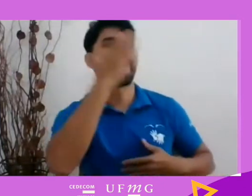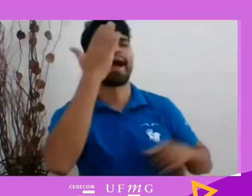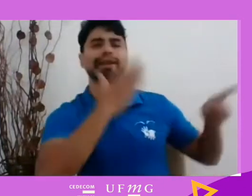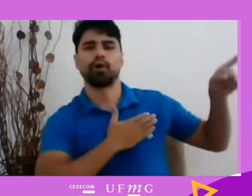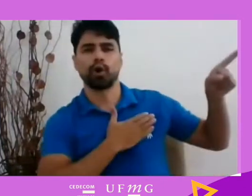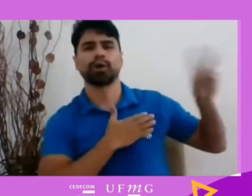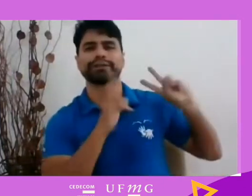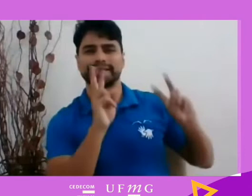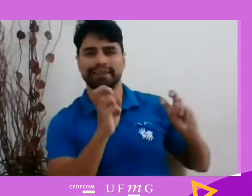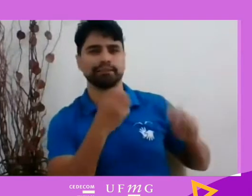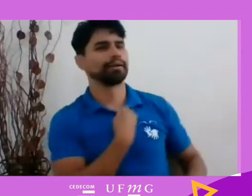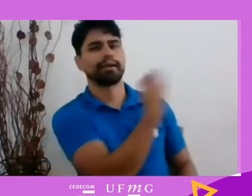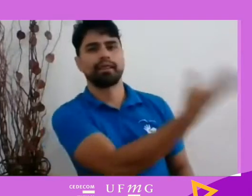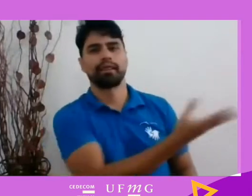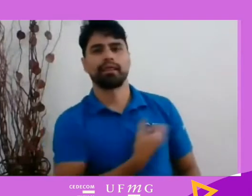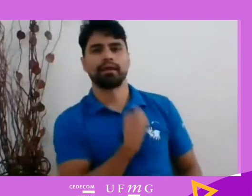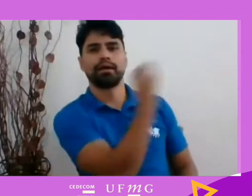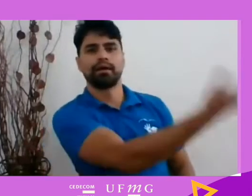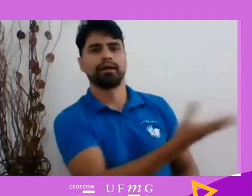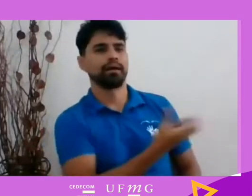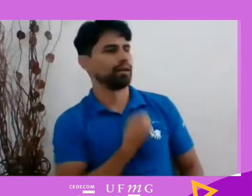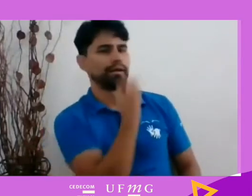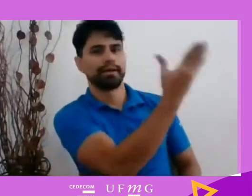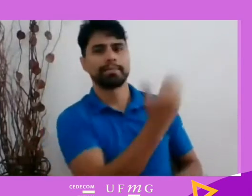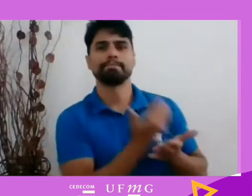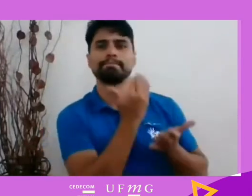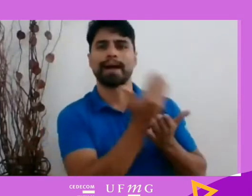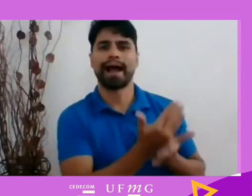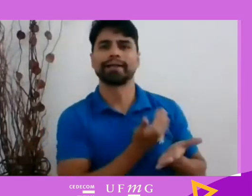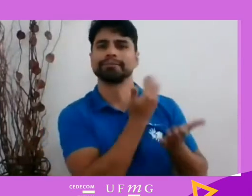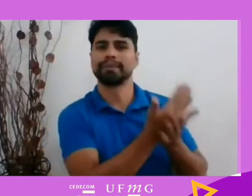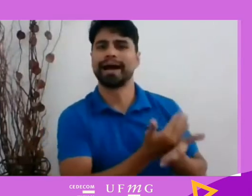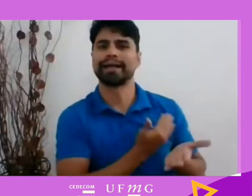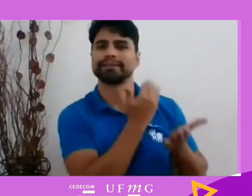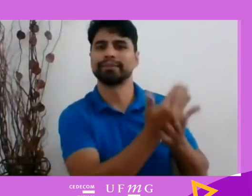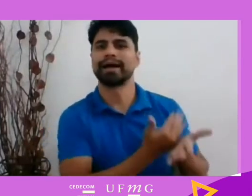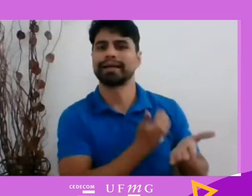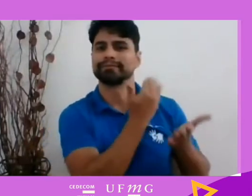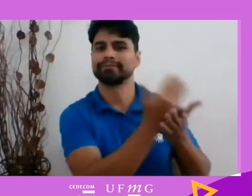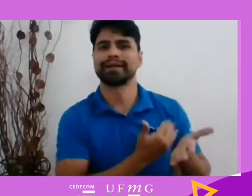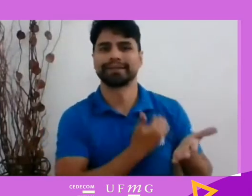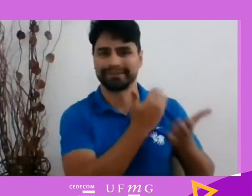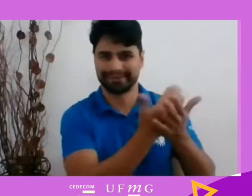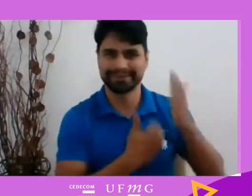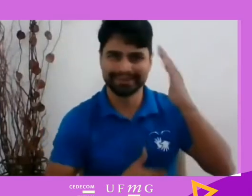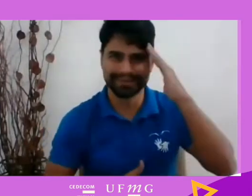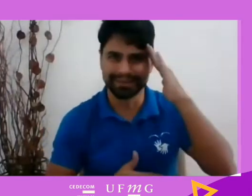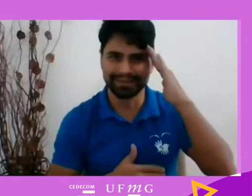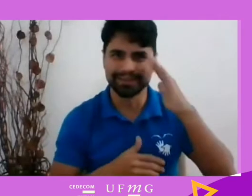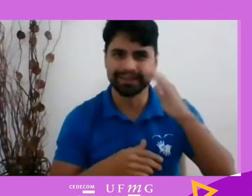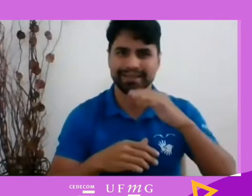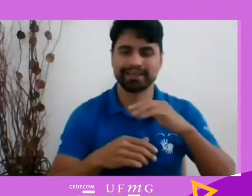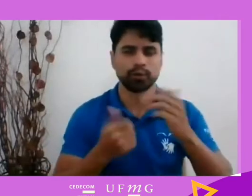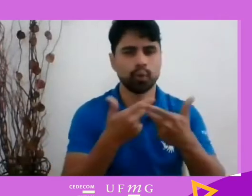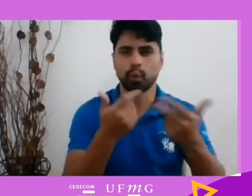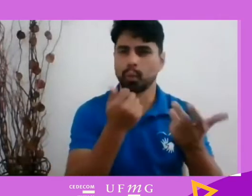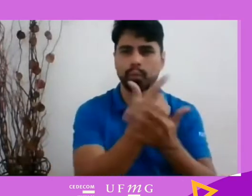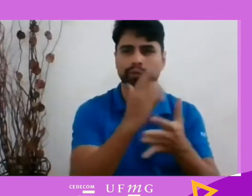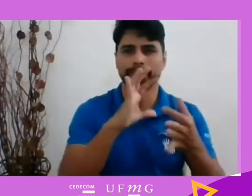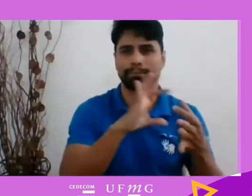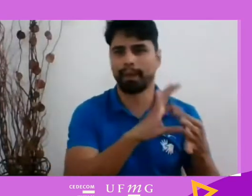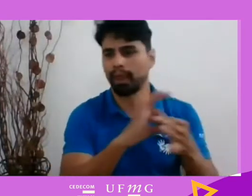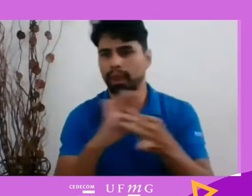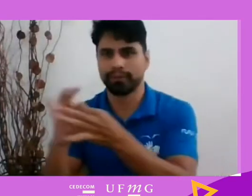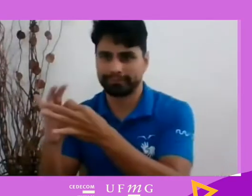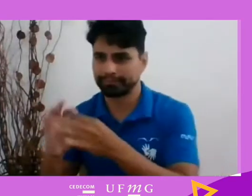mas de qualquer produto hoje vão se articulando. Por exemplo, eu gosto desse exemplo porque uma vez eu fui num congresso de semiótica